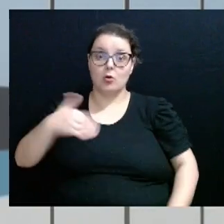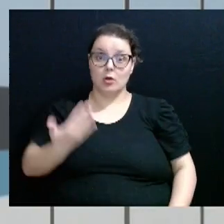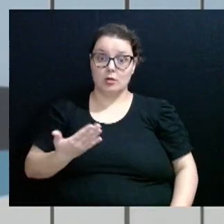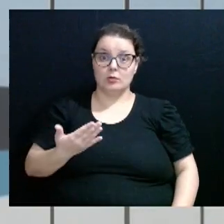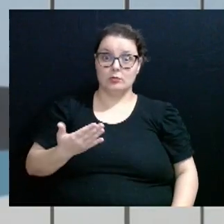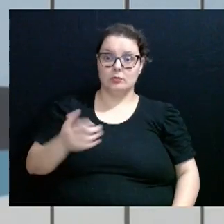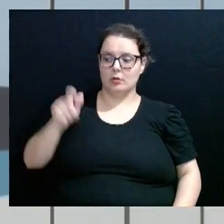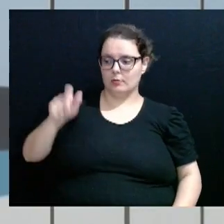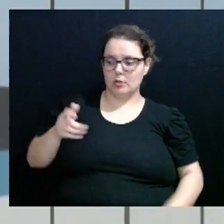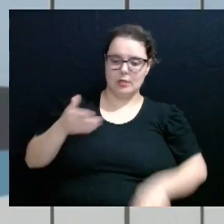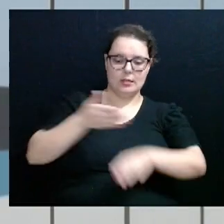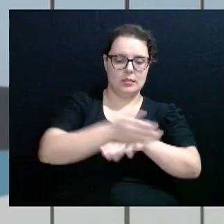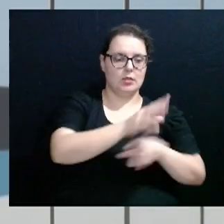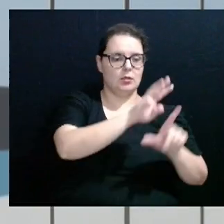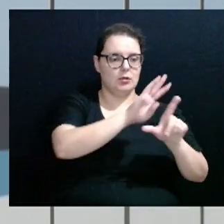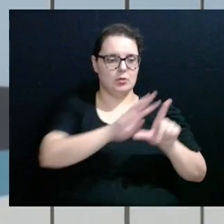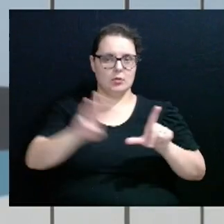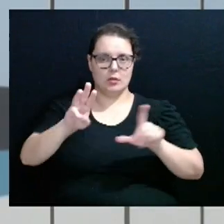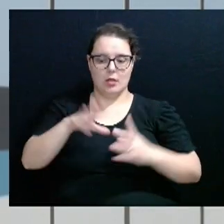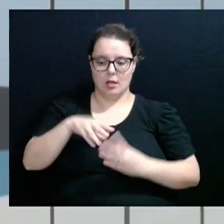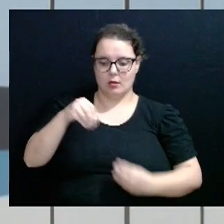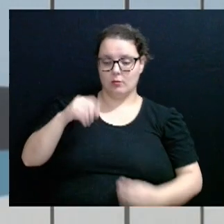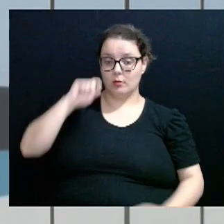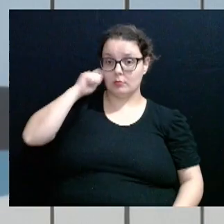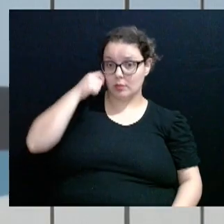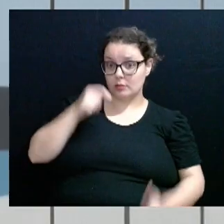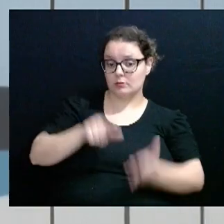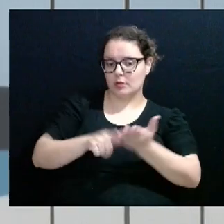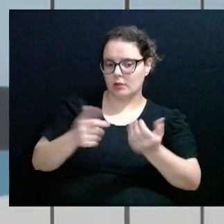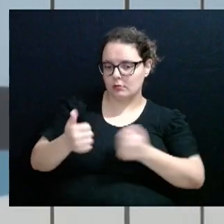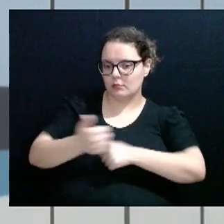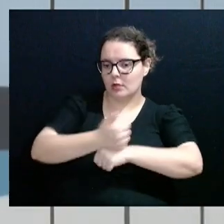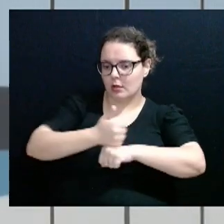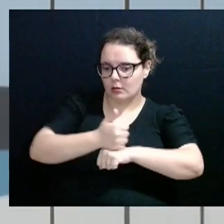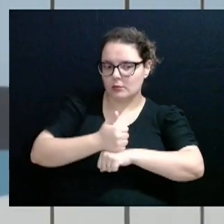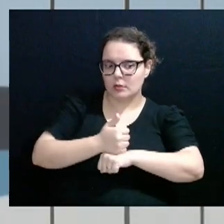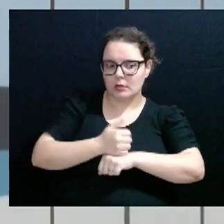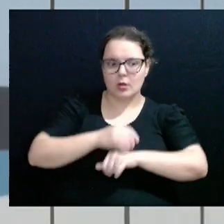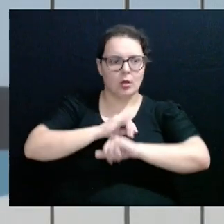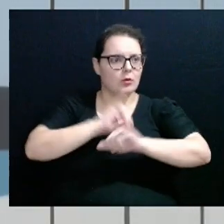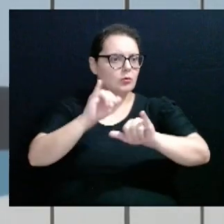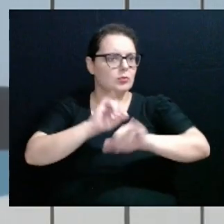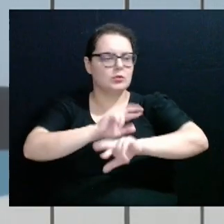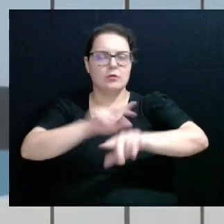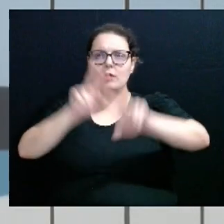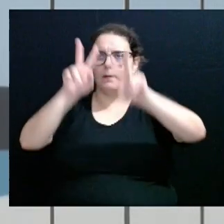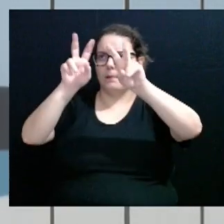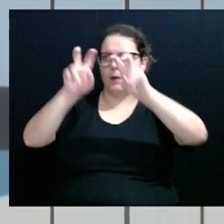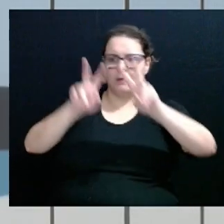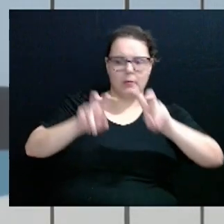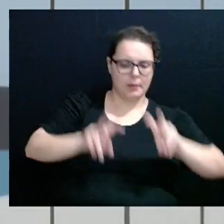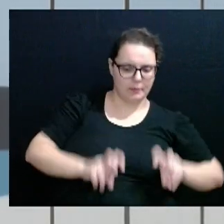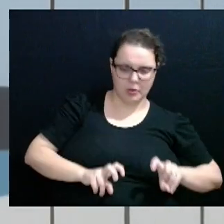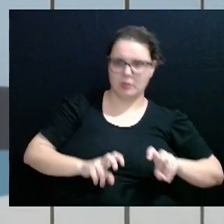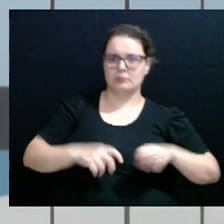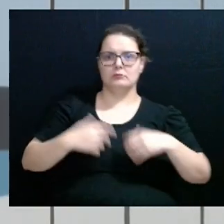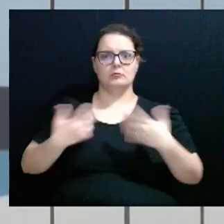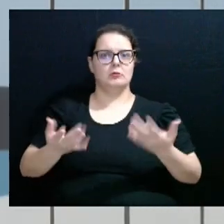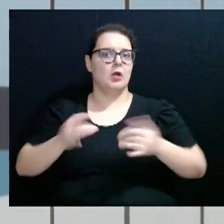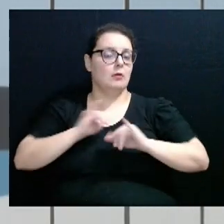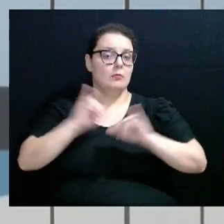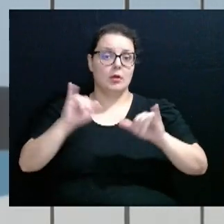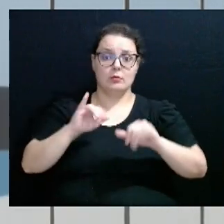Preta Jornalismo, ela vai ver que tem notícias de diversos temas. Vai ter notícias sobre política, notícias sobre